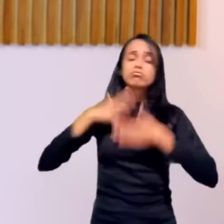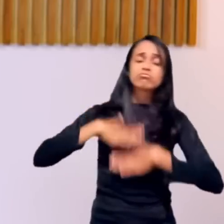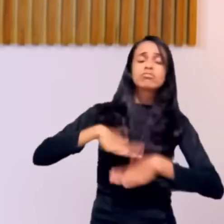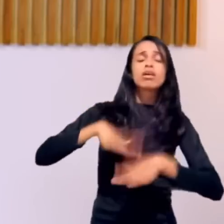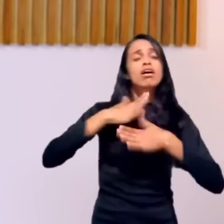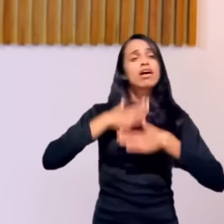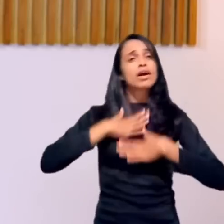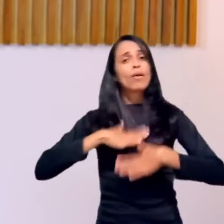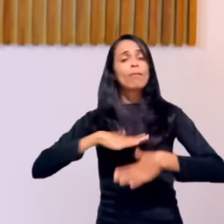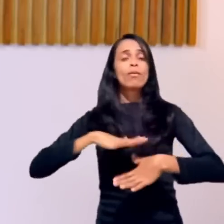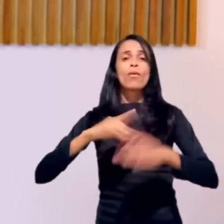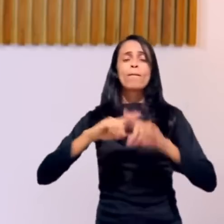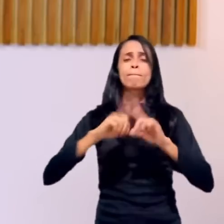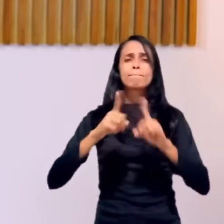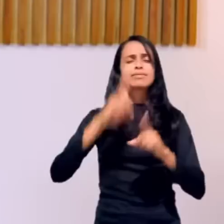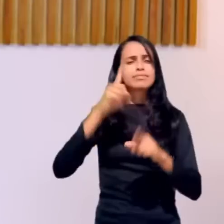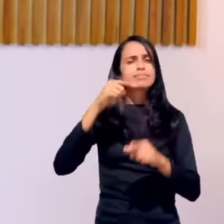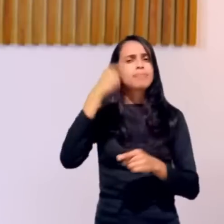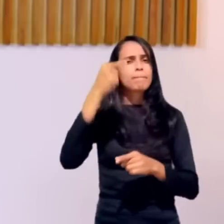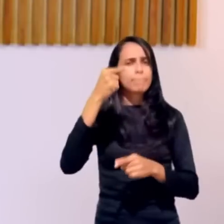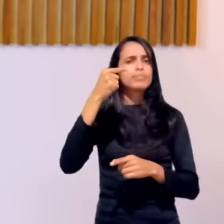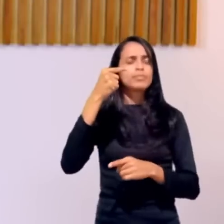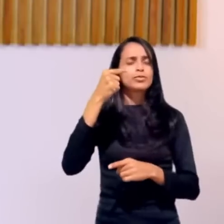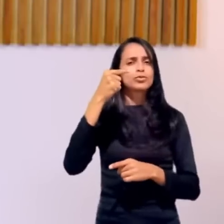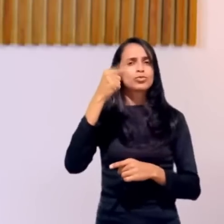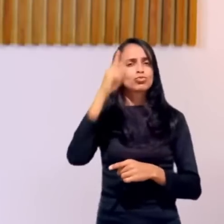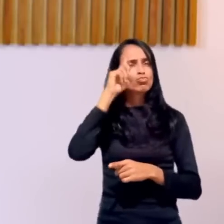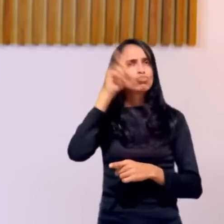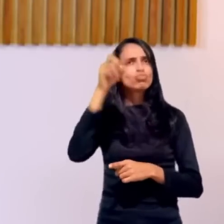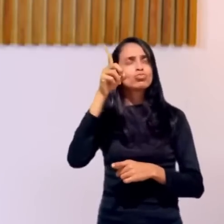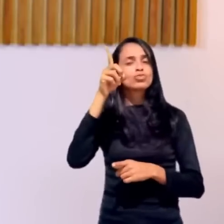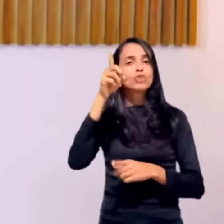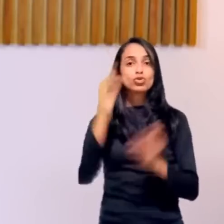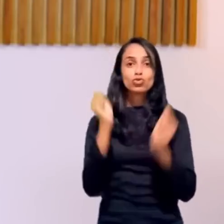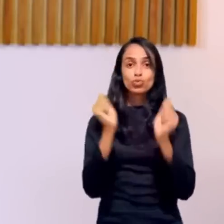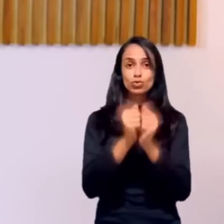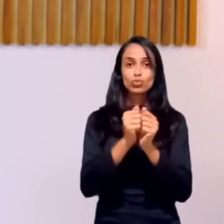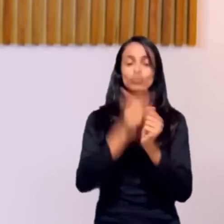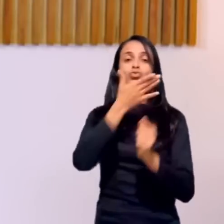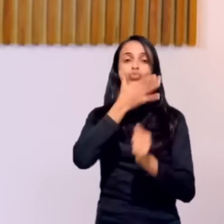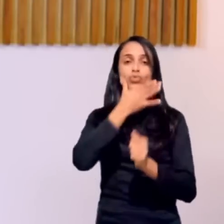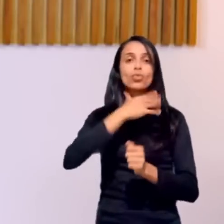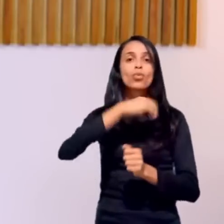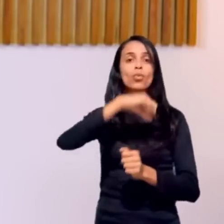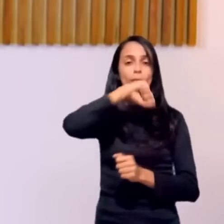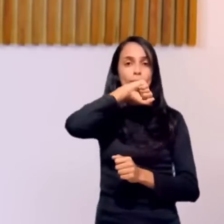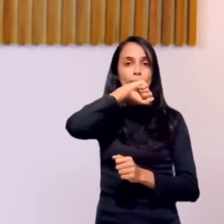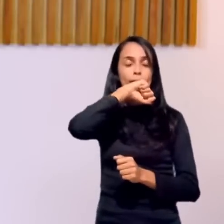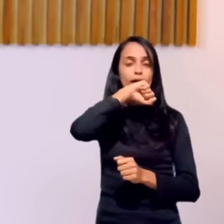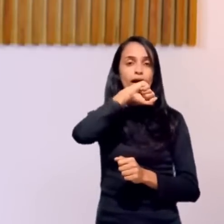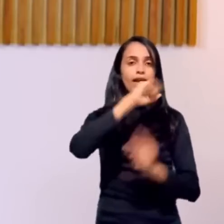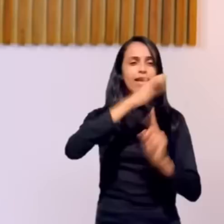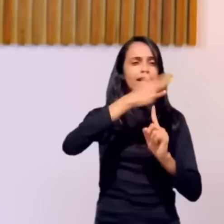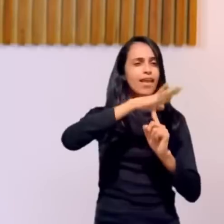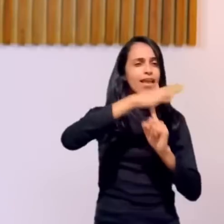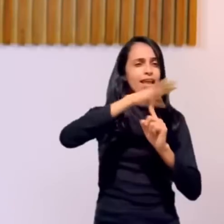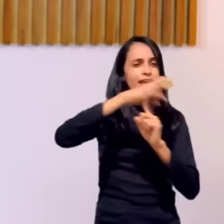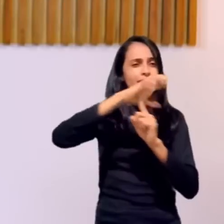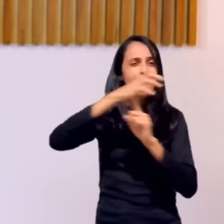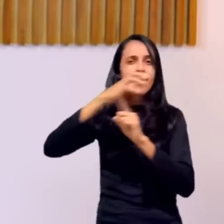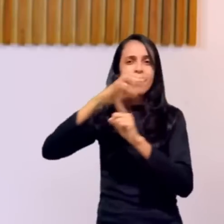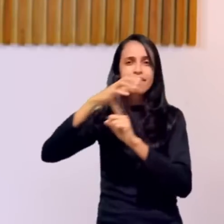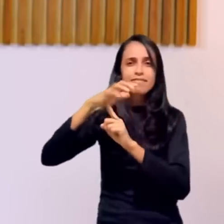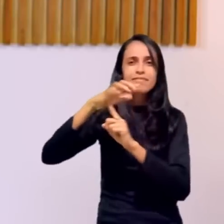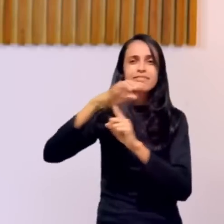dia, acompanhando seu pai na feira, ele começou a olhar algumas bancas e ele viu uma banca